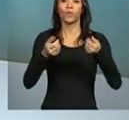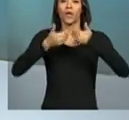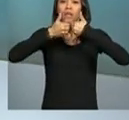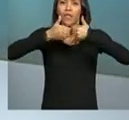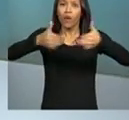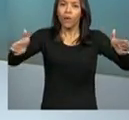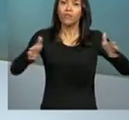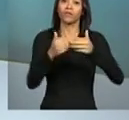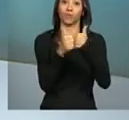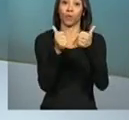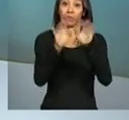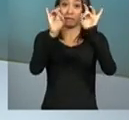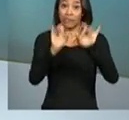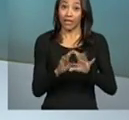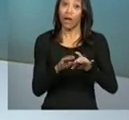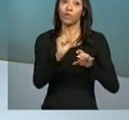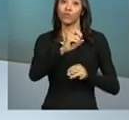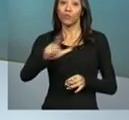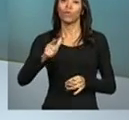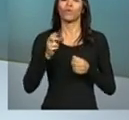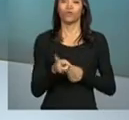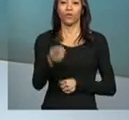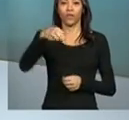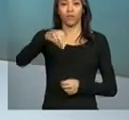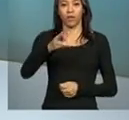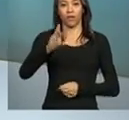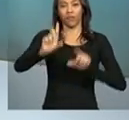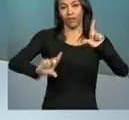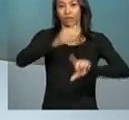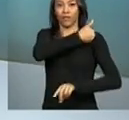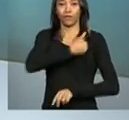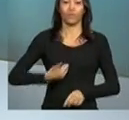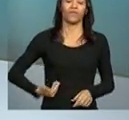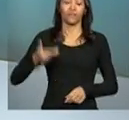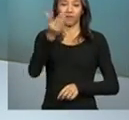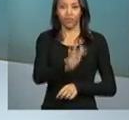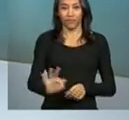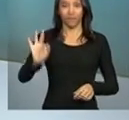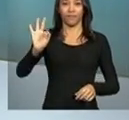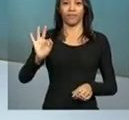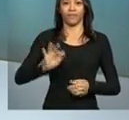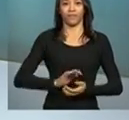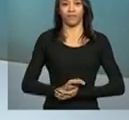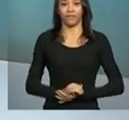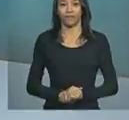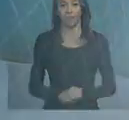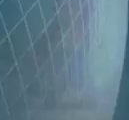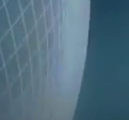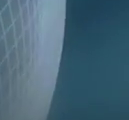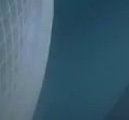inauguração do Expresso DF Sul. Continue com a gente aqui na NBR, a TV do Governo Federal.